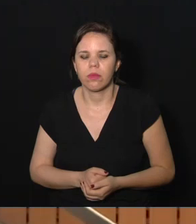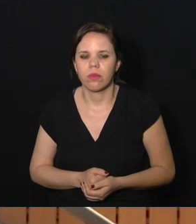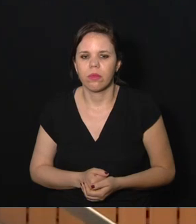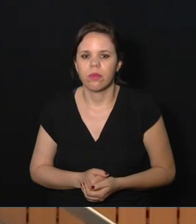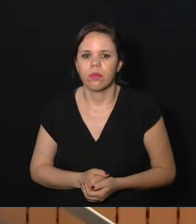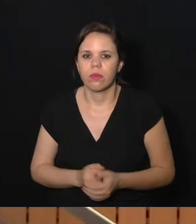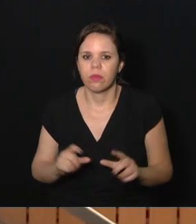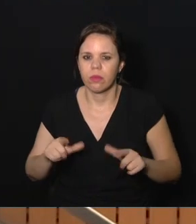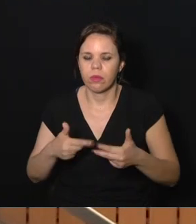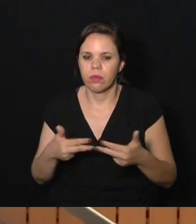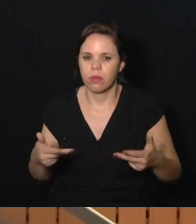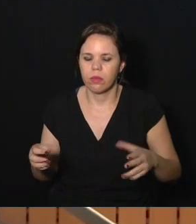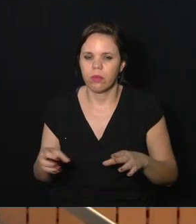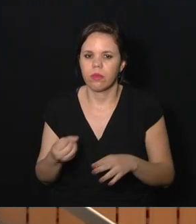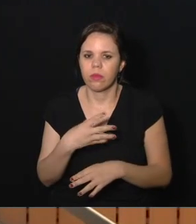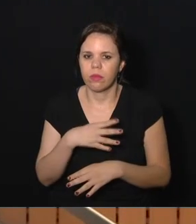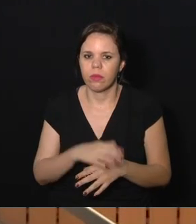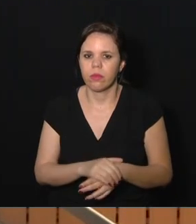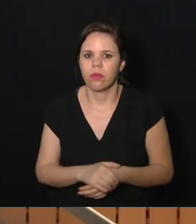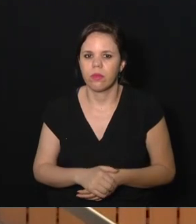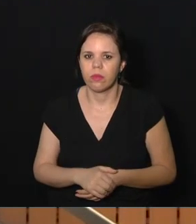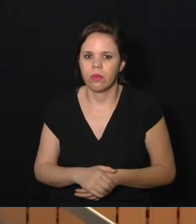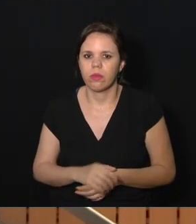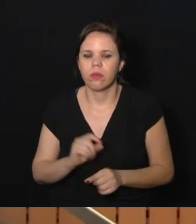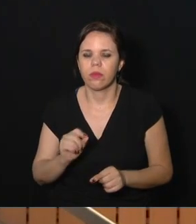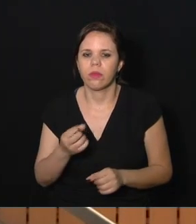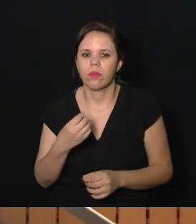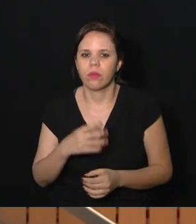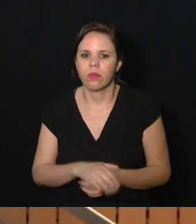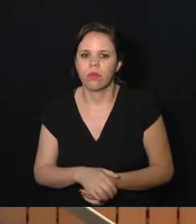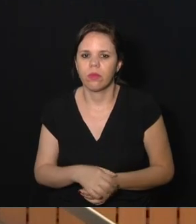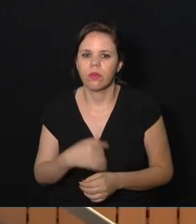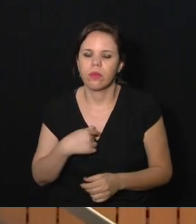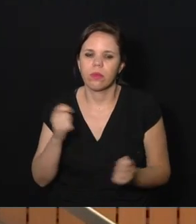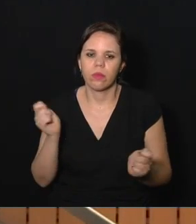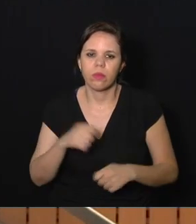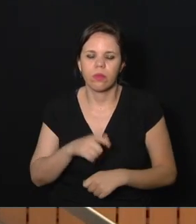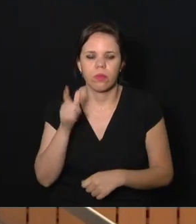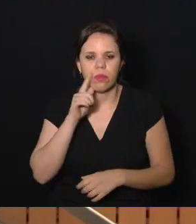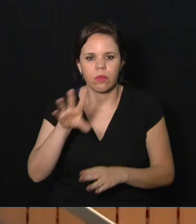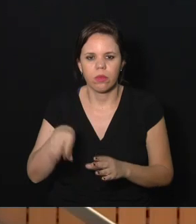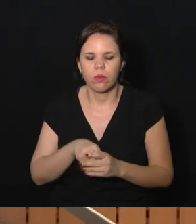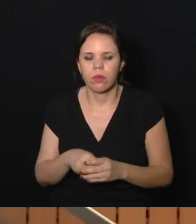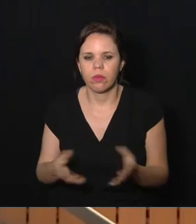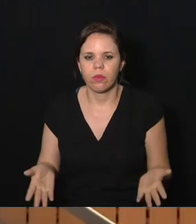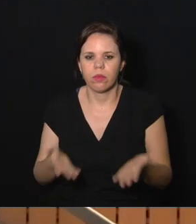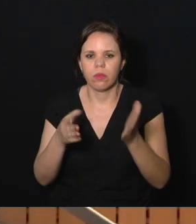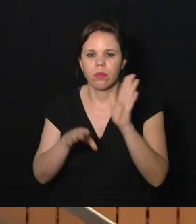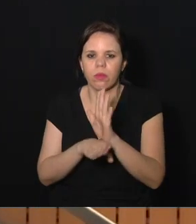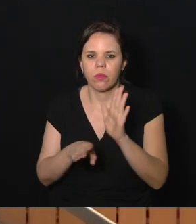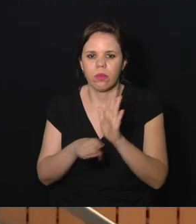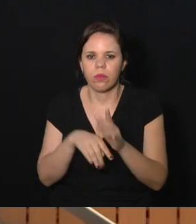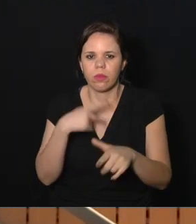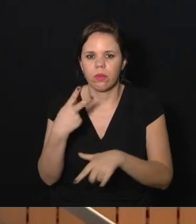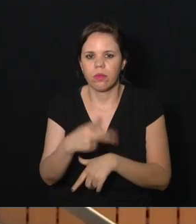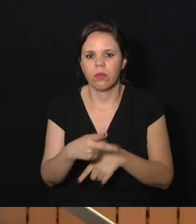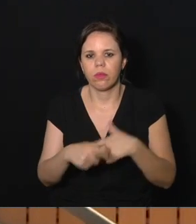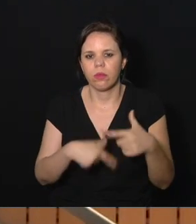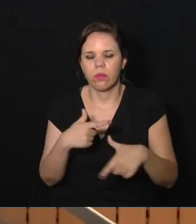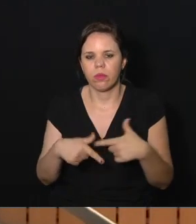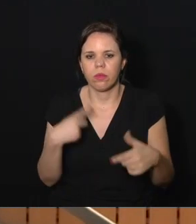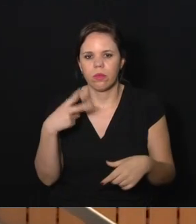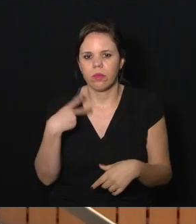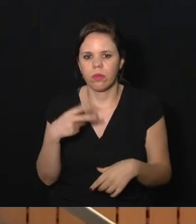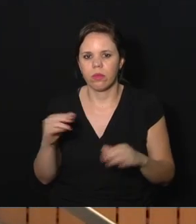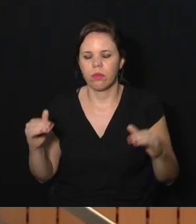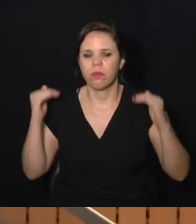muitas atividades novas, e que bom que eu pude contribuir para o seu trabalho como vereador, que é